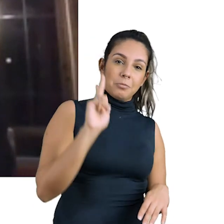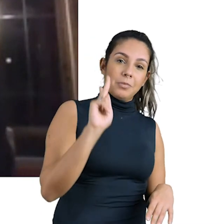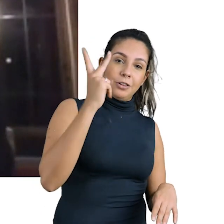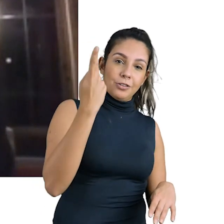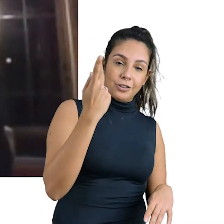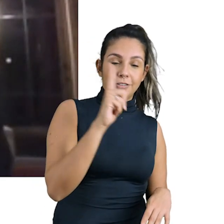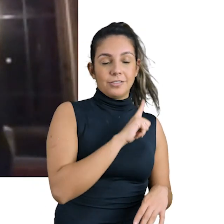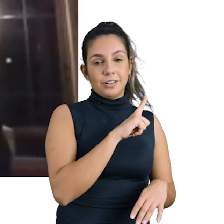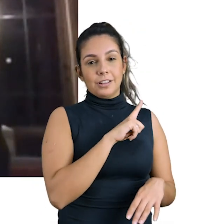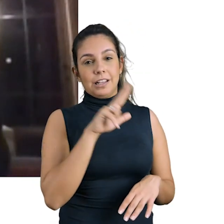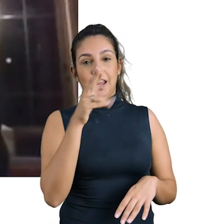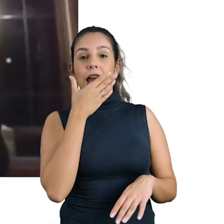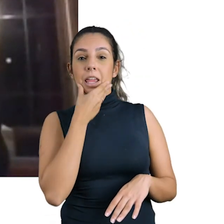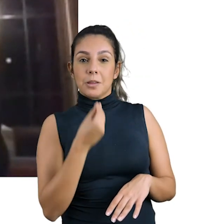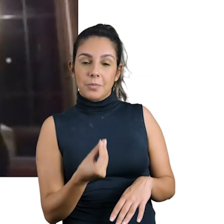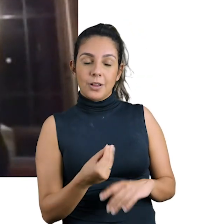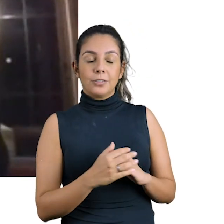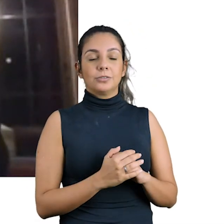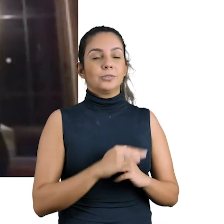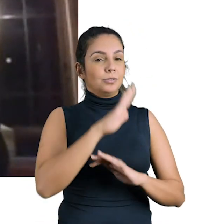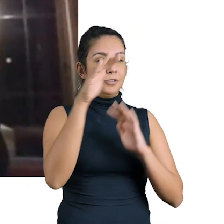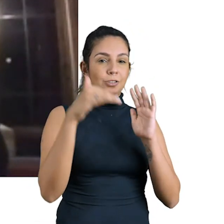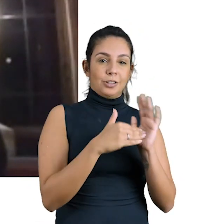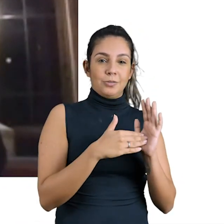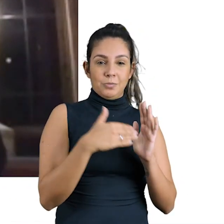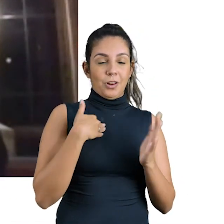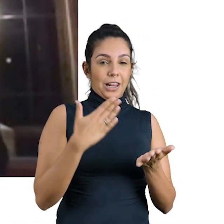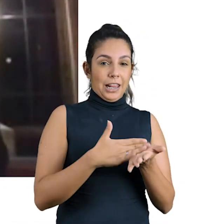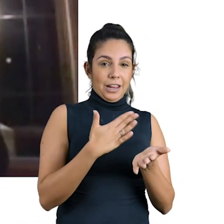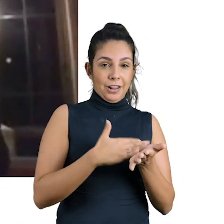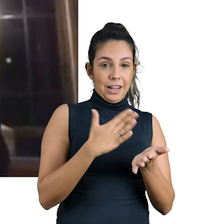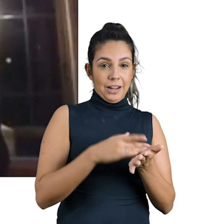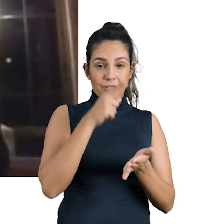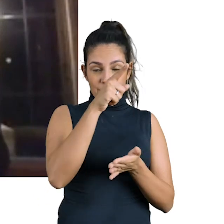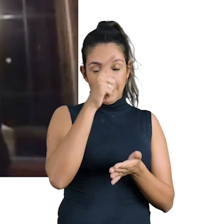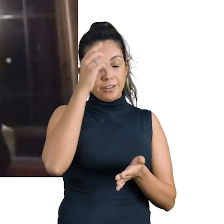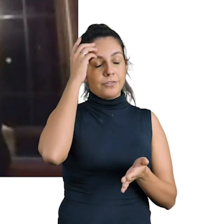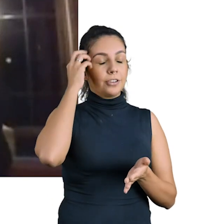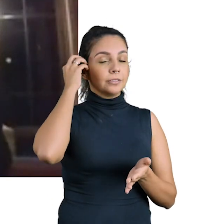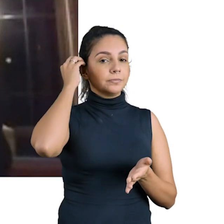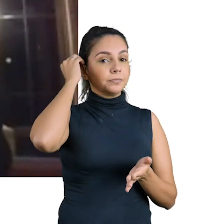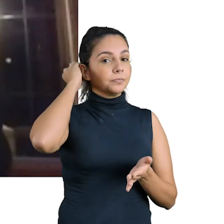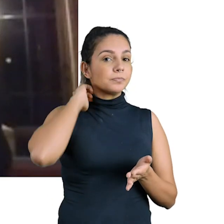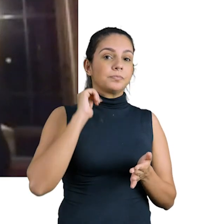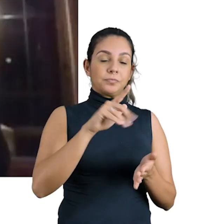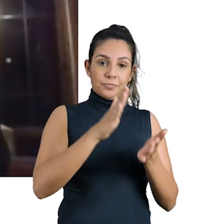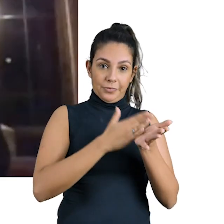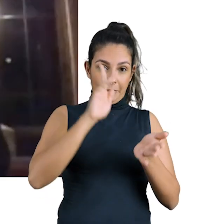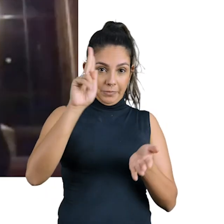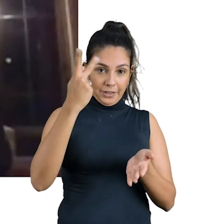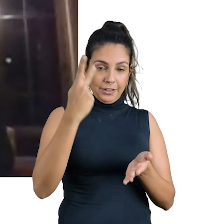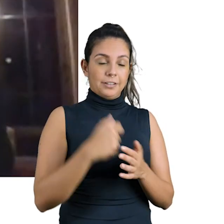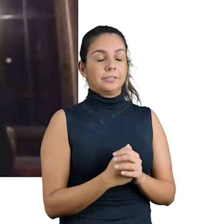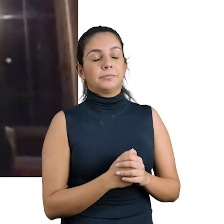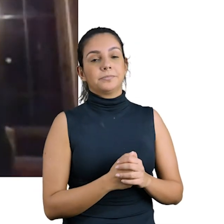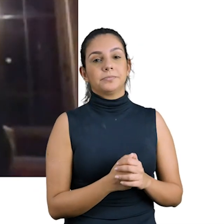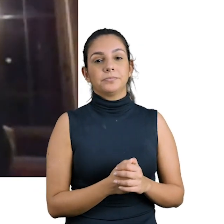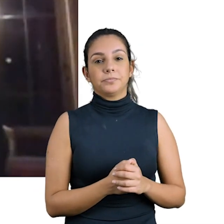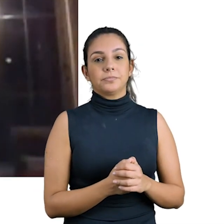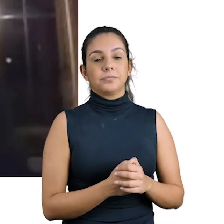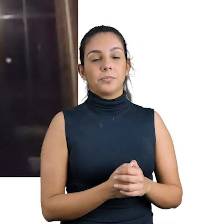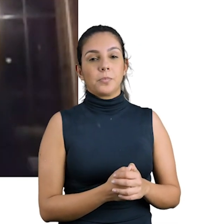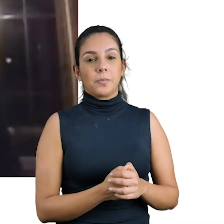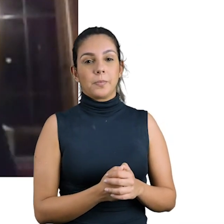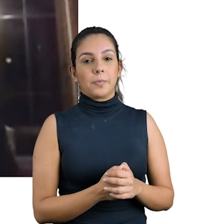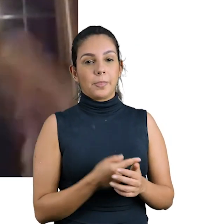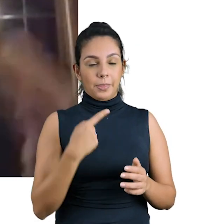Horizonte, onde eu tenho irmãos, né? Todos os meus livros foram lançados pelo Afonso, quando eu, enfim, não sou